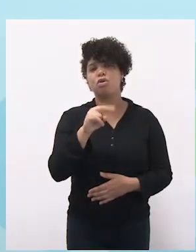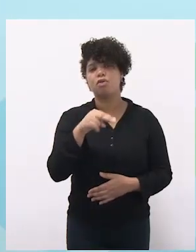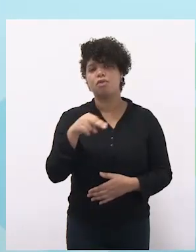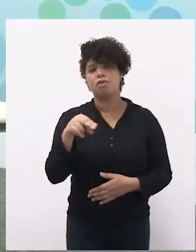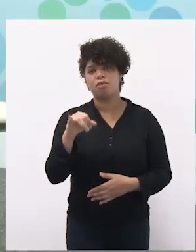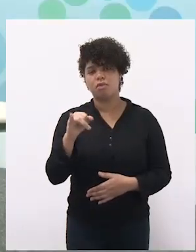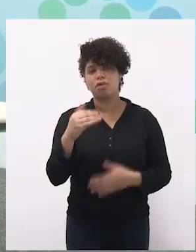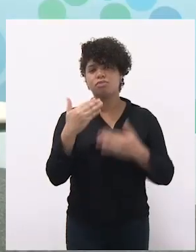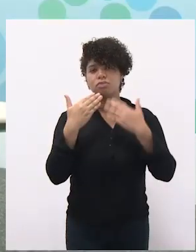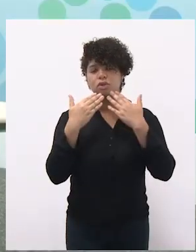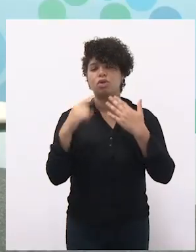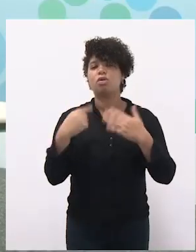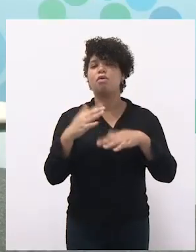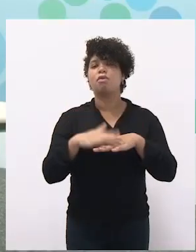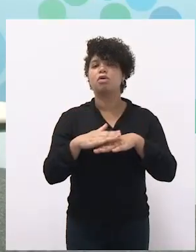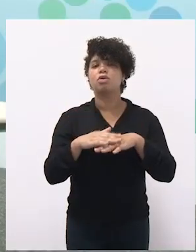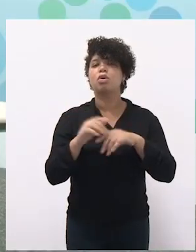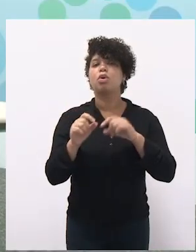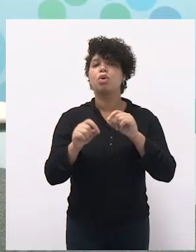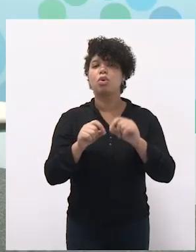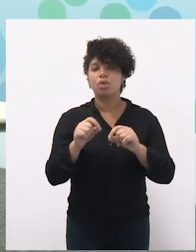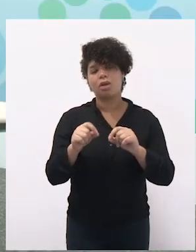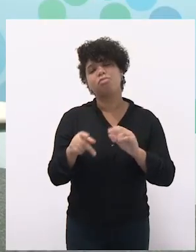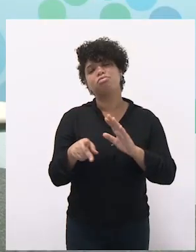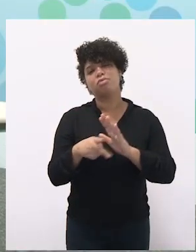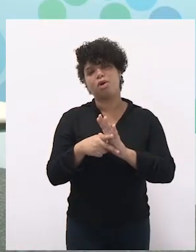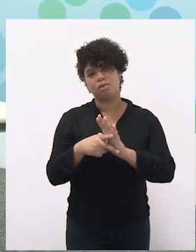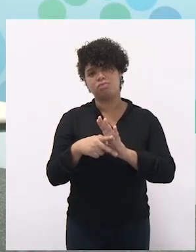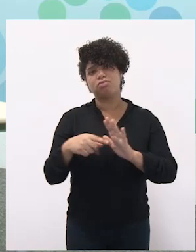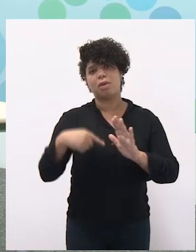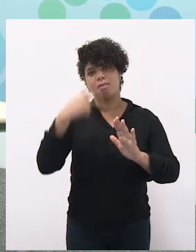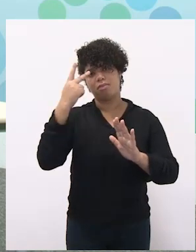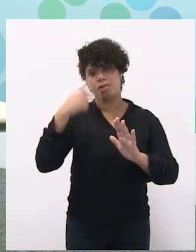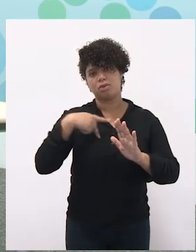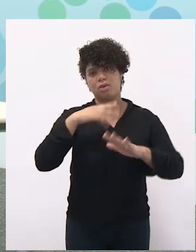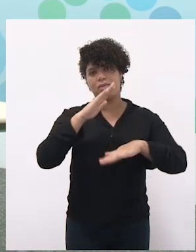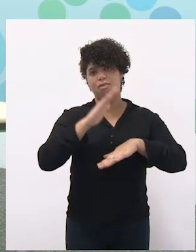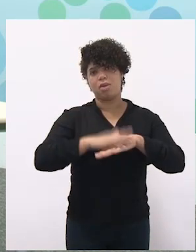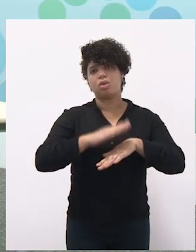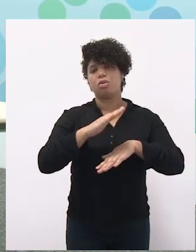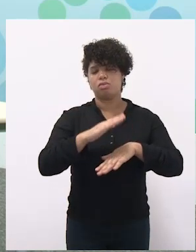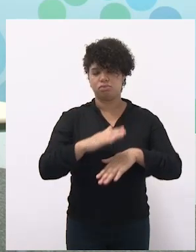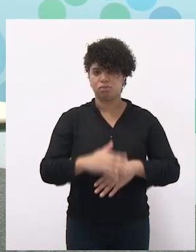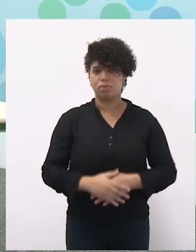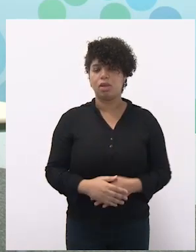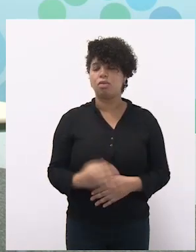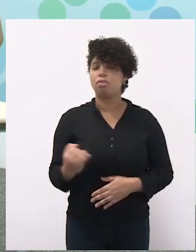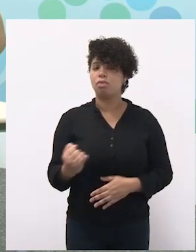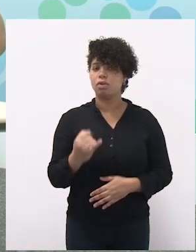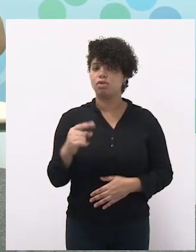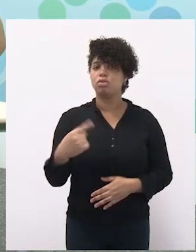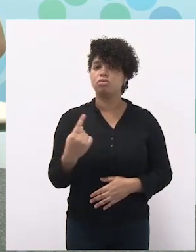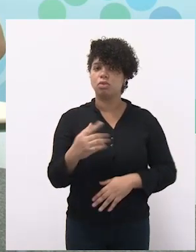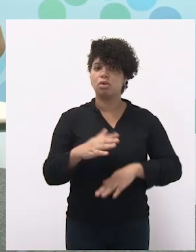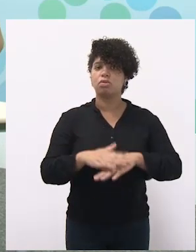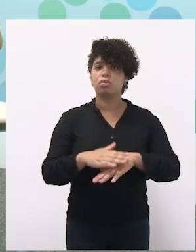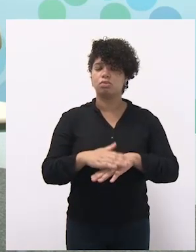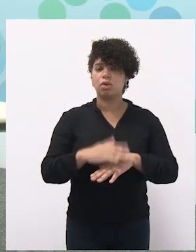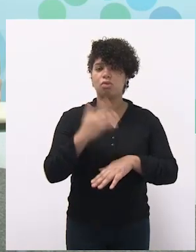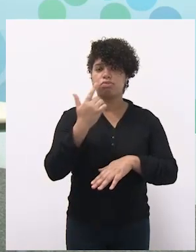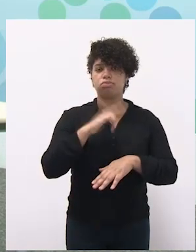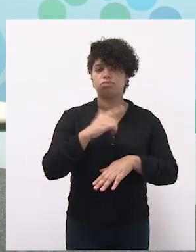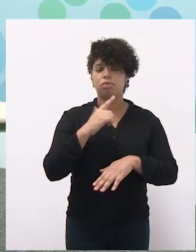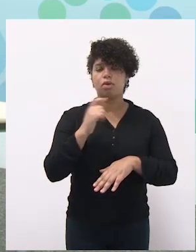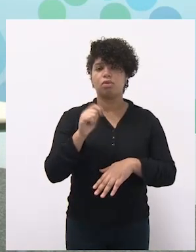faz o manual que no final dá certo, gente. O importante é a gente conseguir fazer para a